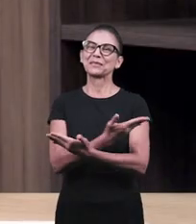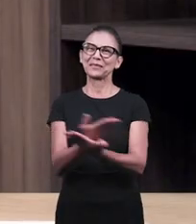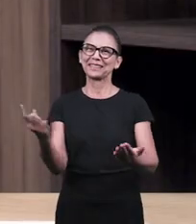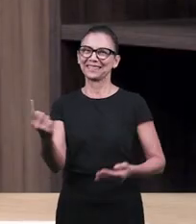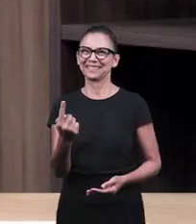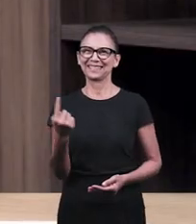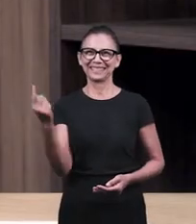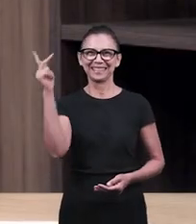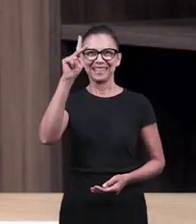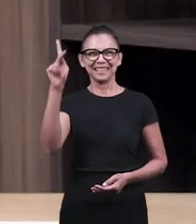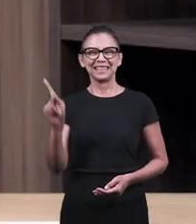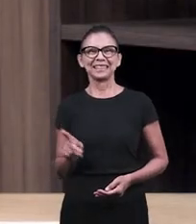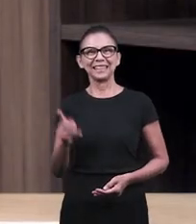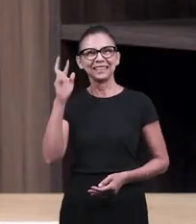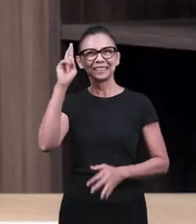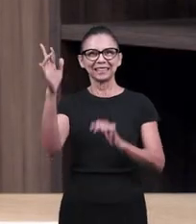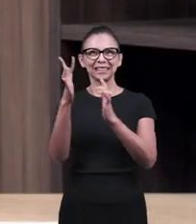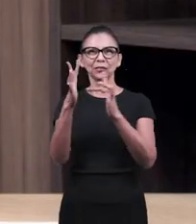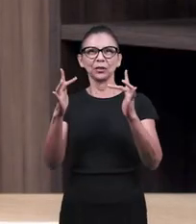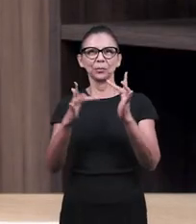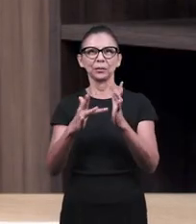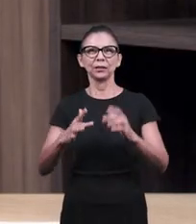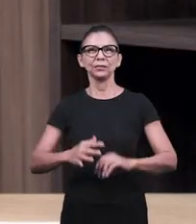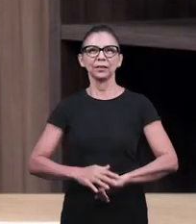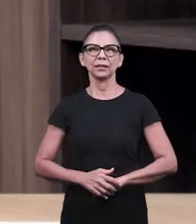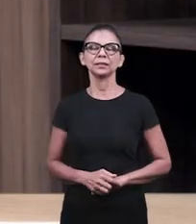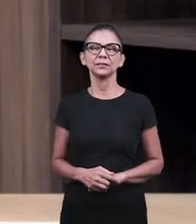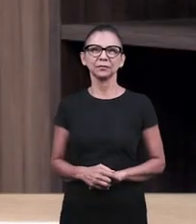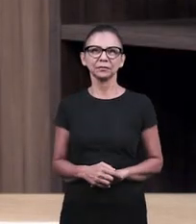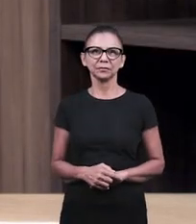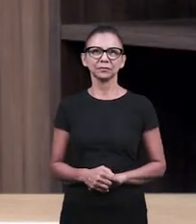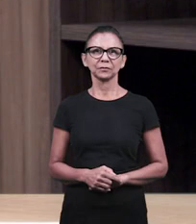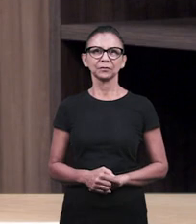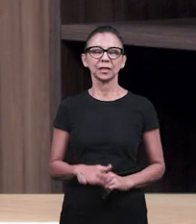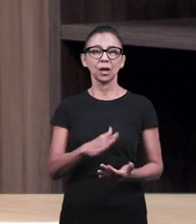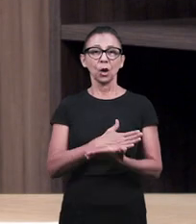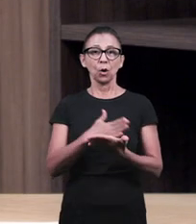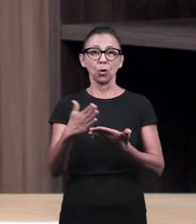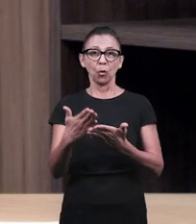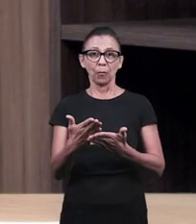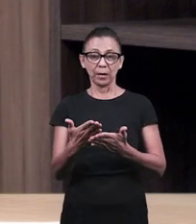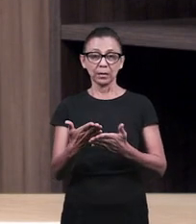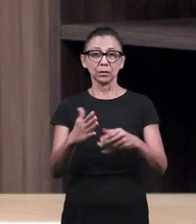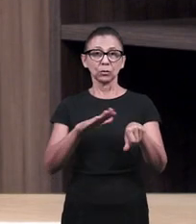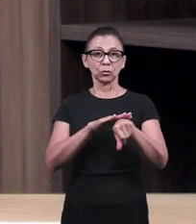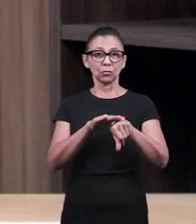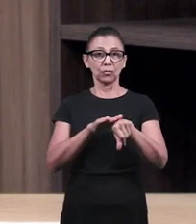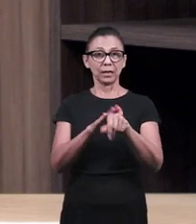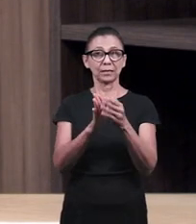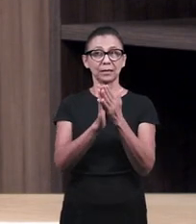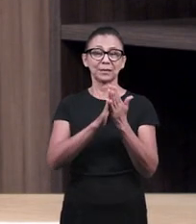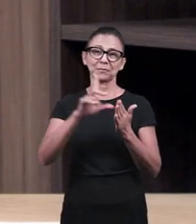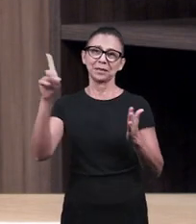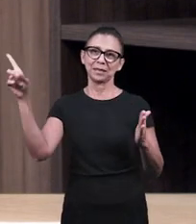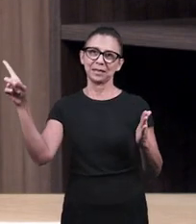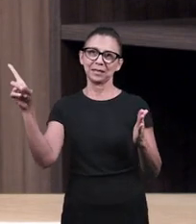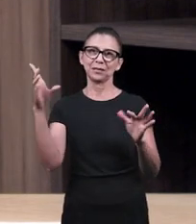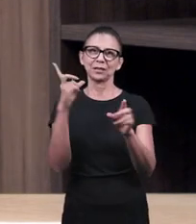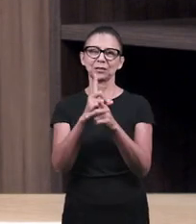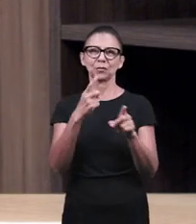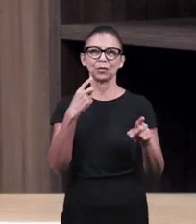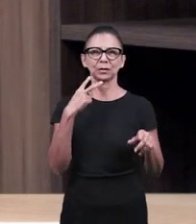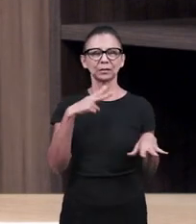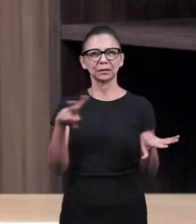Eu saúdo a todos com a paz do Senhor Jesus. Este é o início de mais uma edição do programa Conversas Bíblicas, nosso